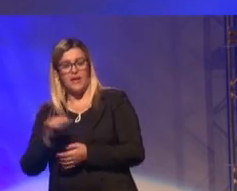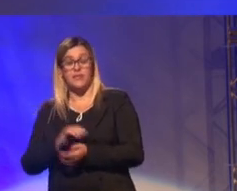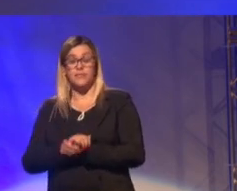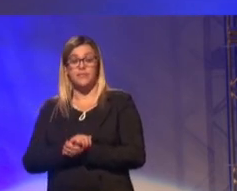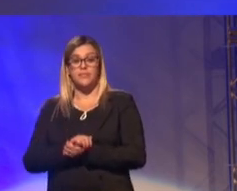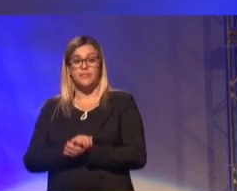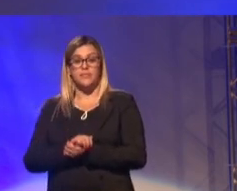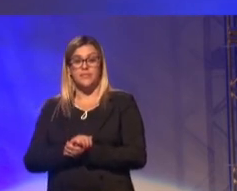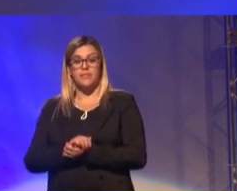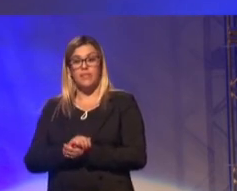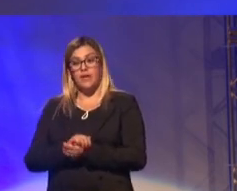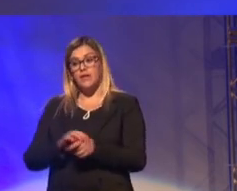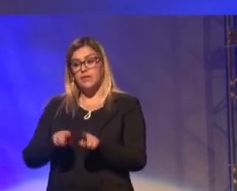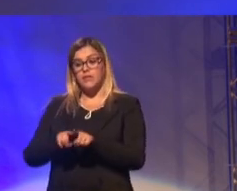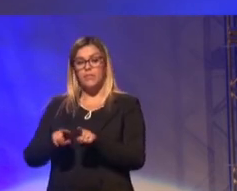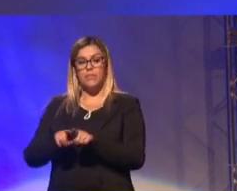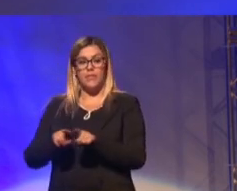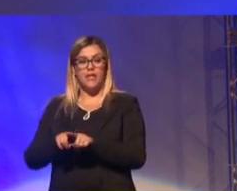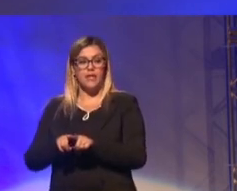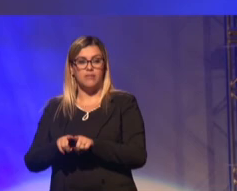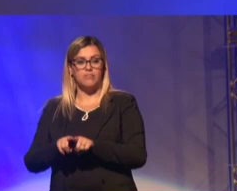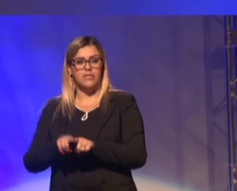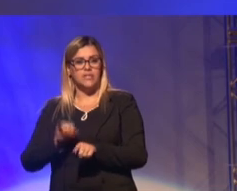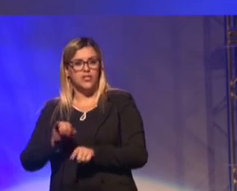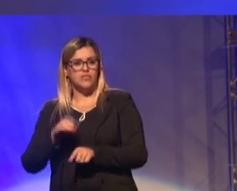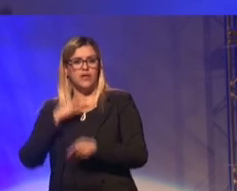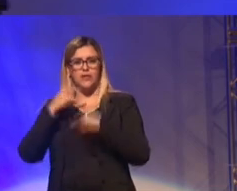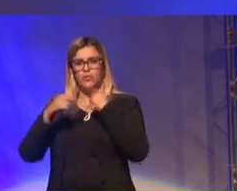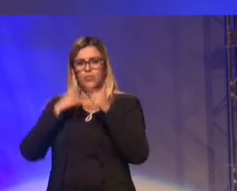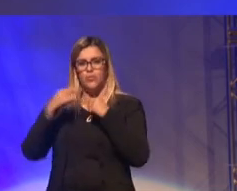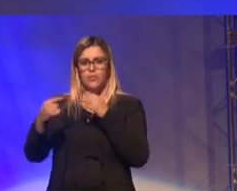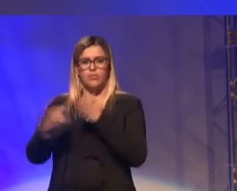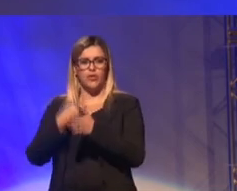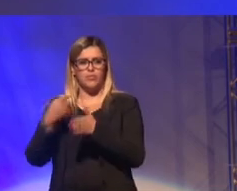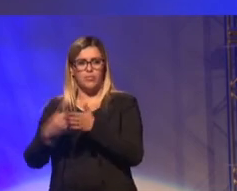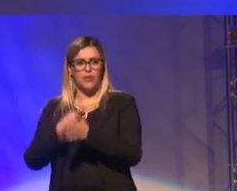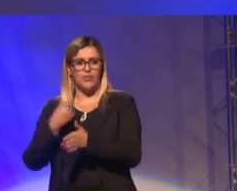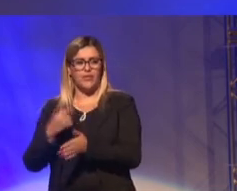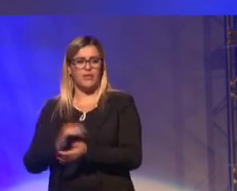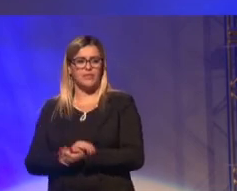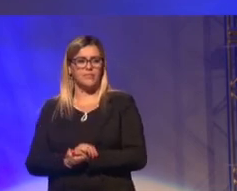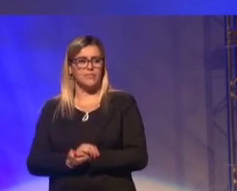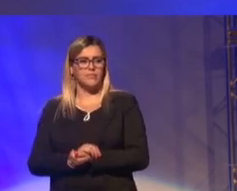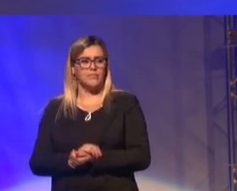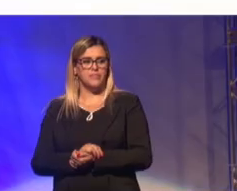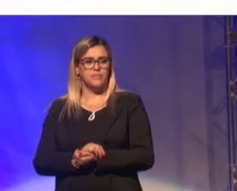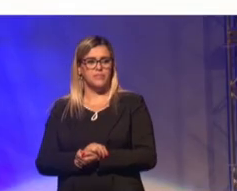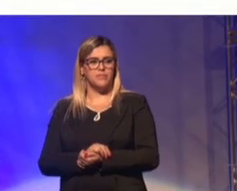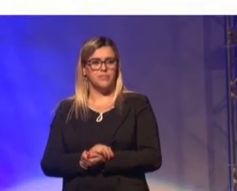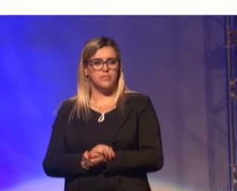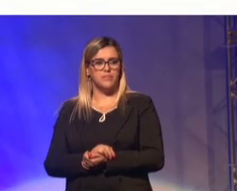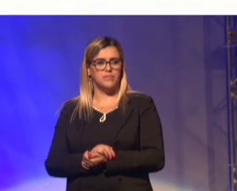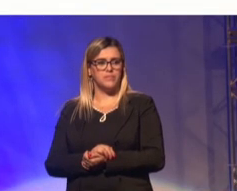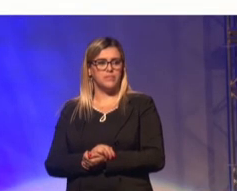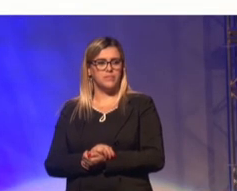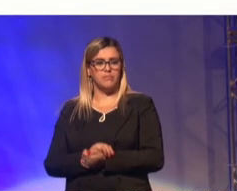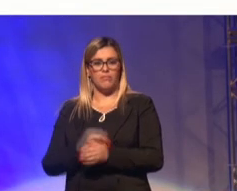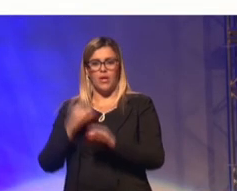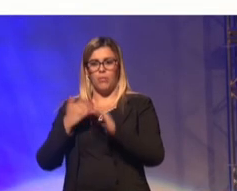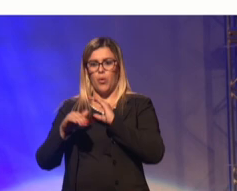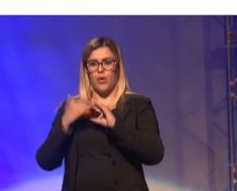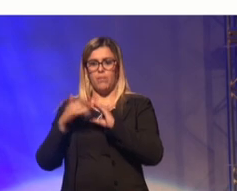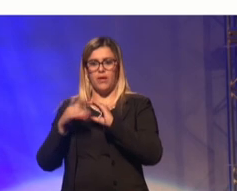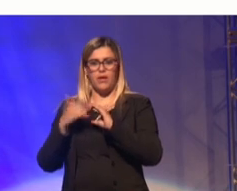fototermoterapia. E que vocês, qualquer dúvida, né, podem me perguntar, sumiu de novo. Eu deixei o meu e-mail